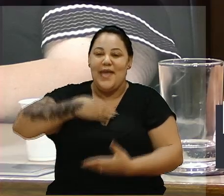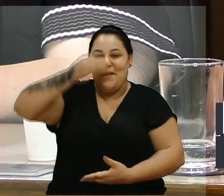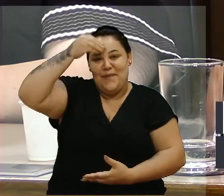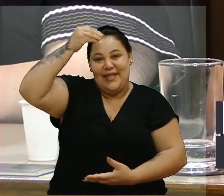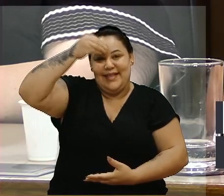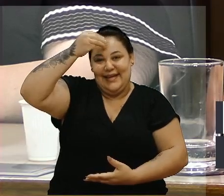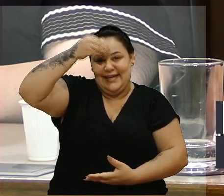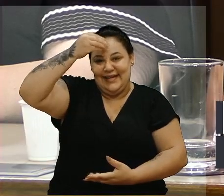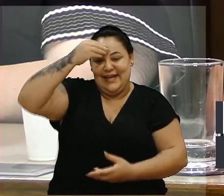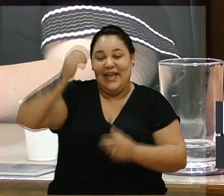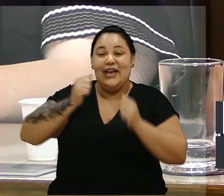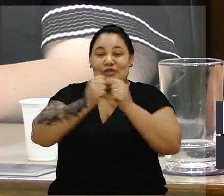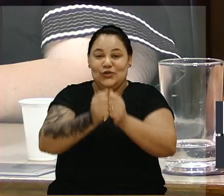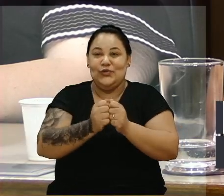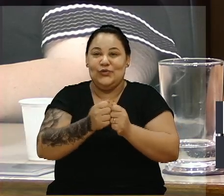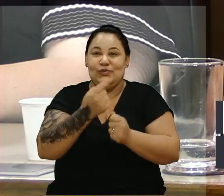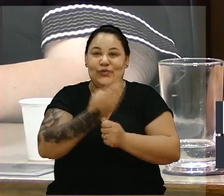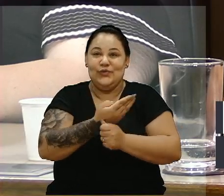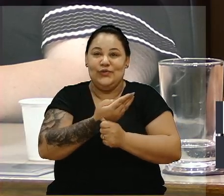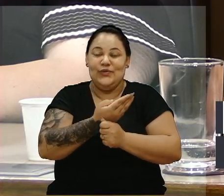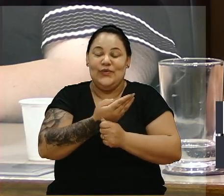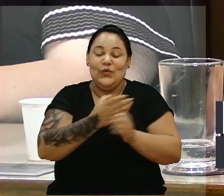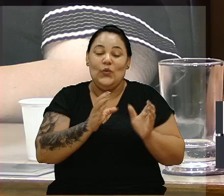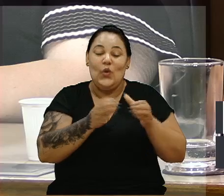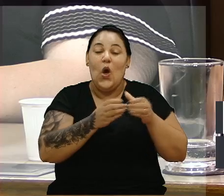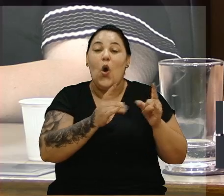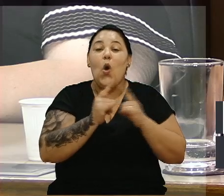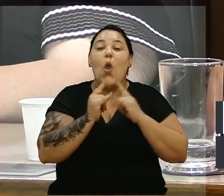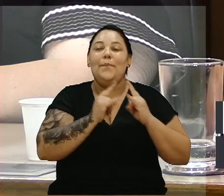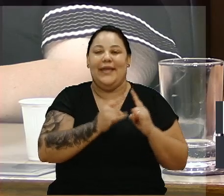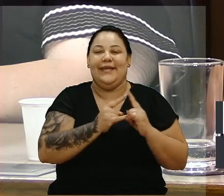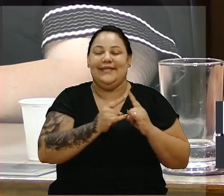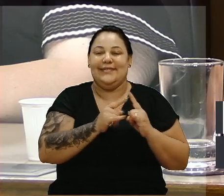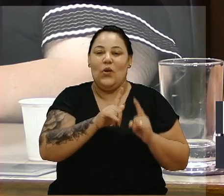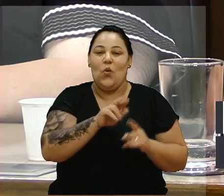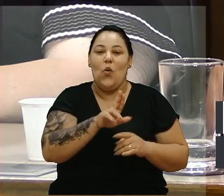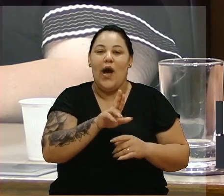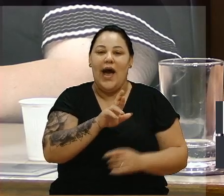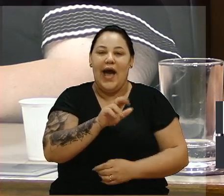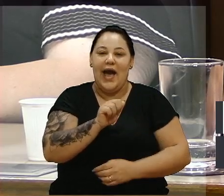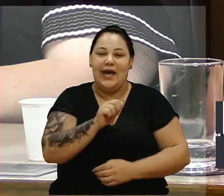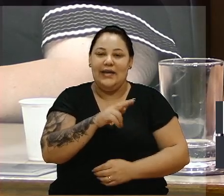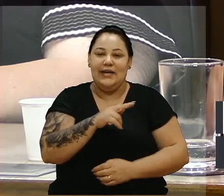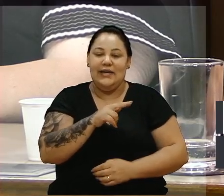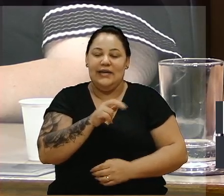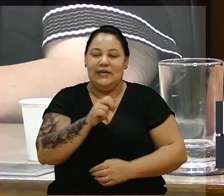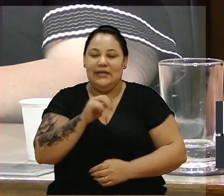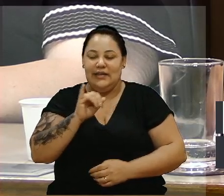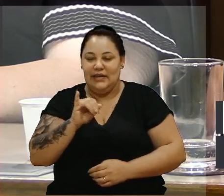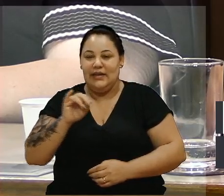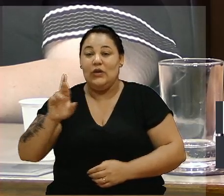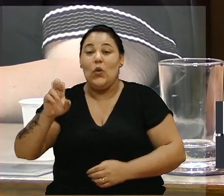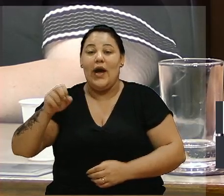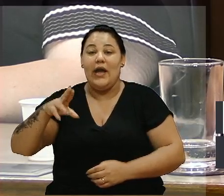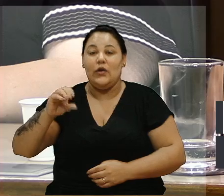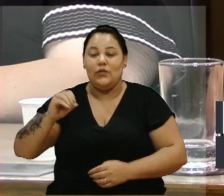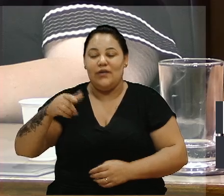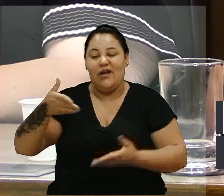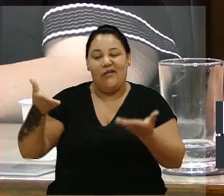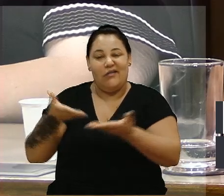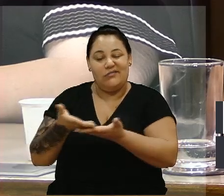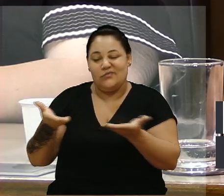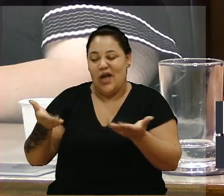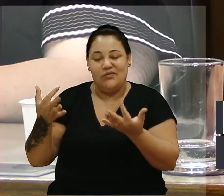levava no Guarani e no Reno. Né, e esses espaços não existem mais. Né? Hoje